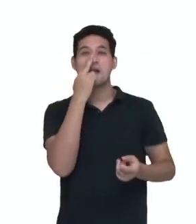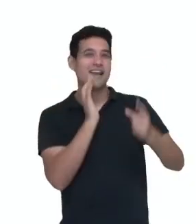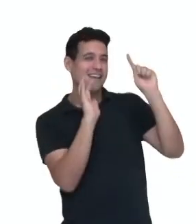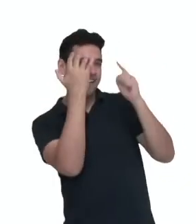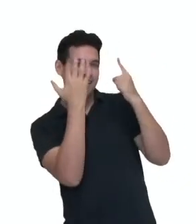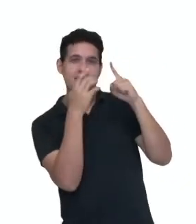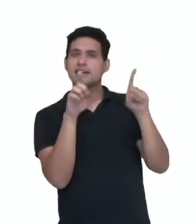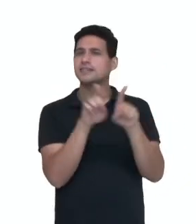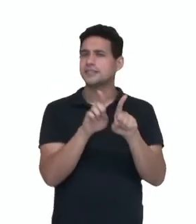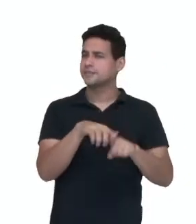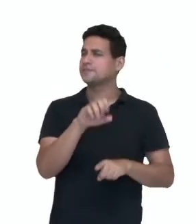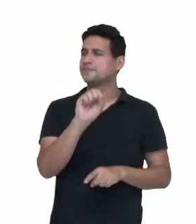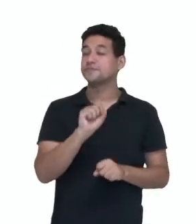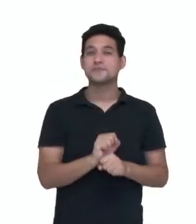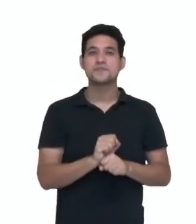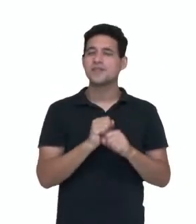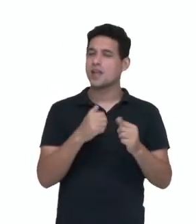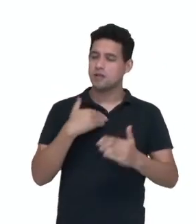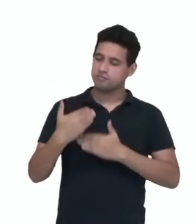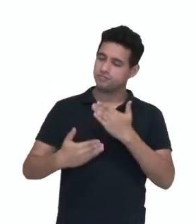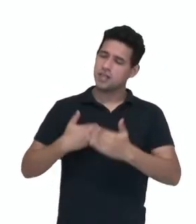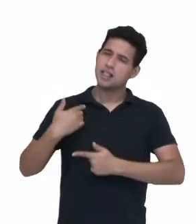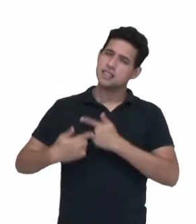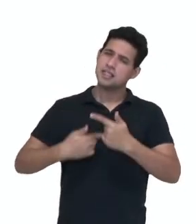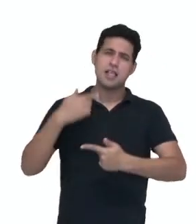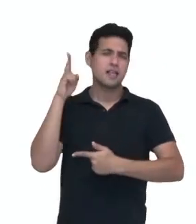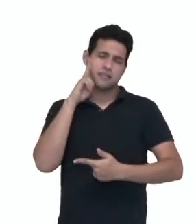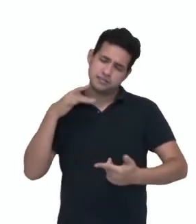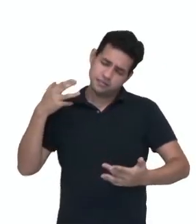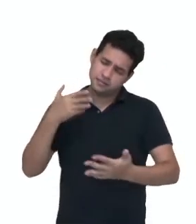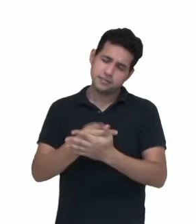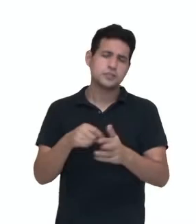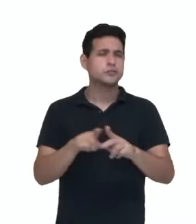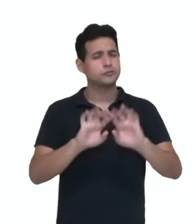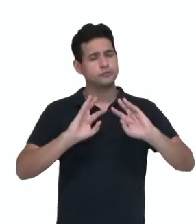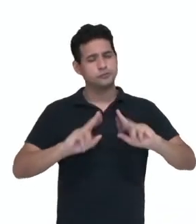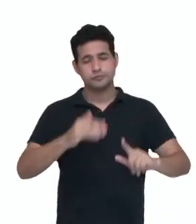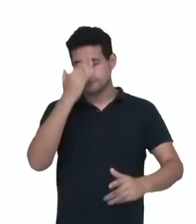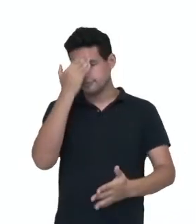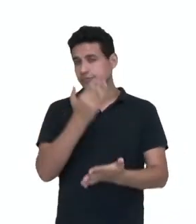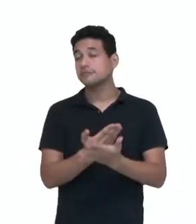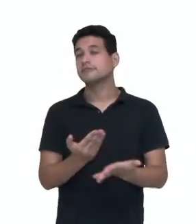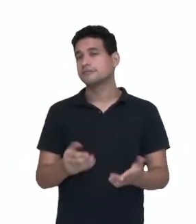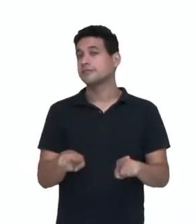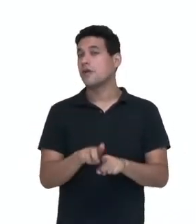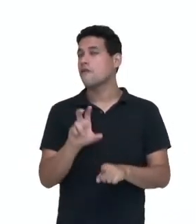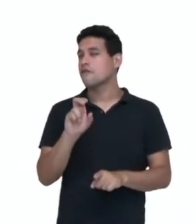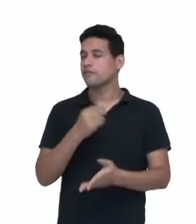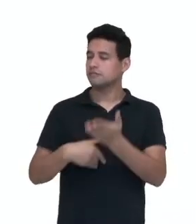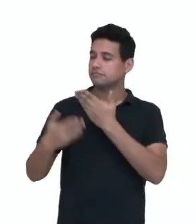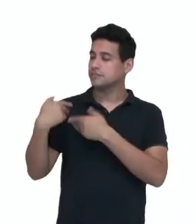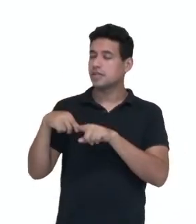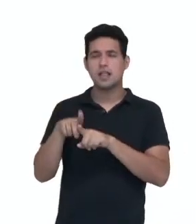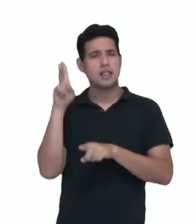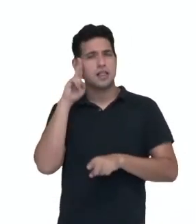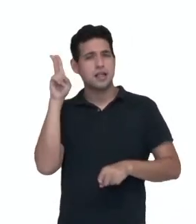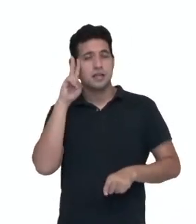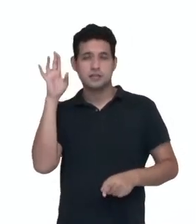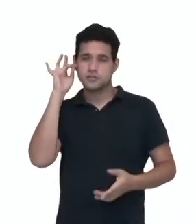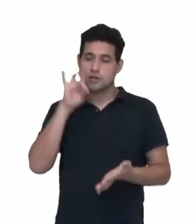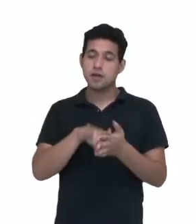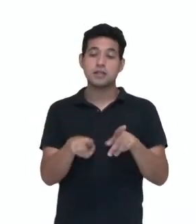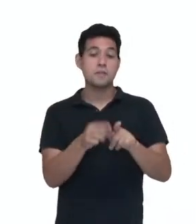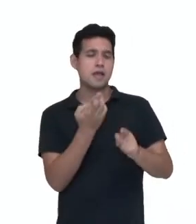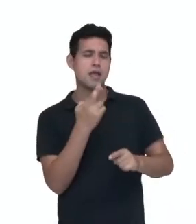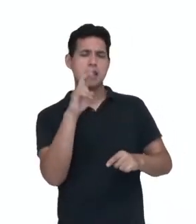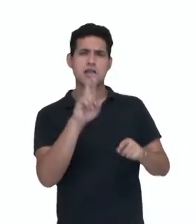y comparsas, ritos y leyendas, sincretismos y abuelas. Recuerda historias y